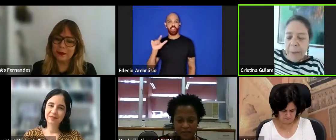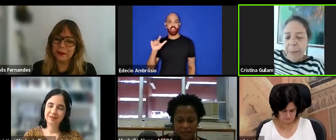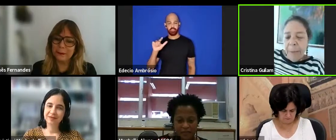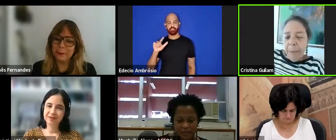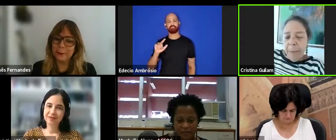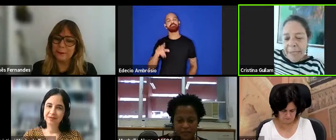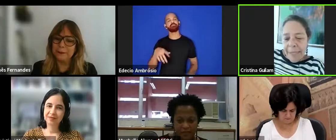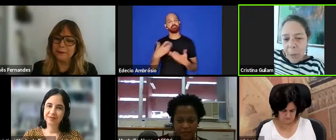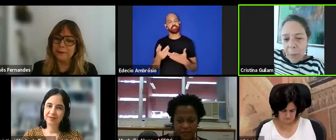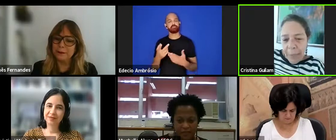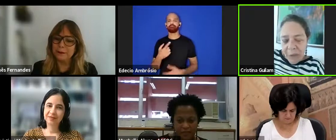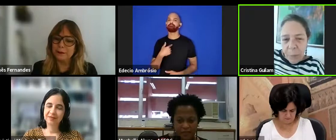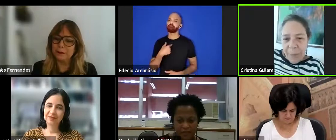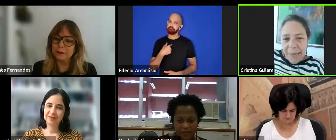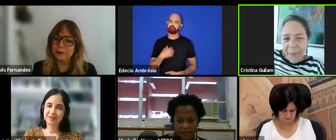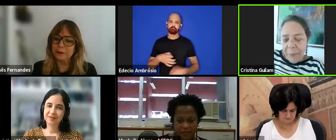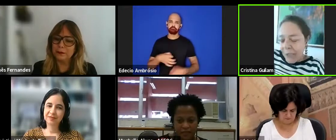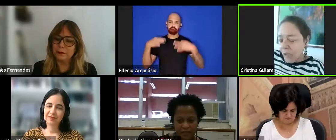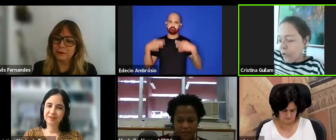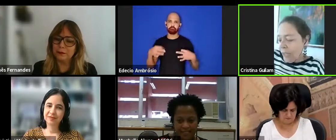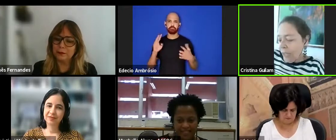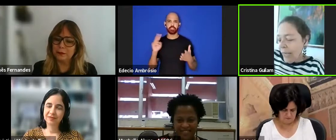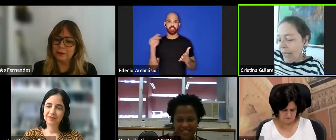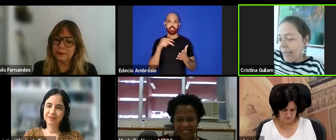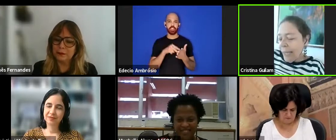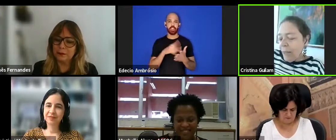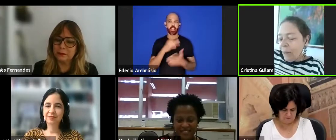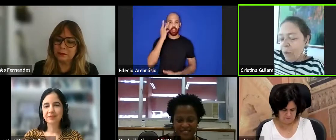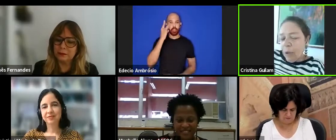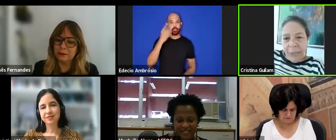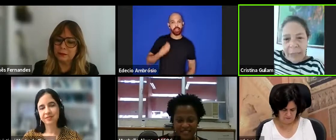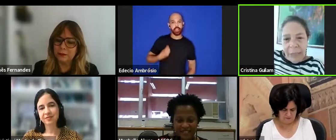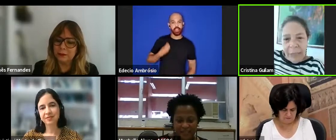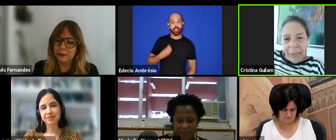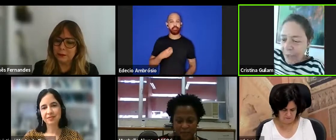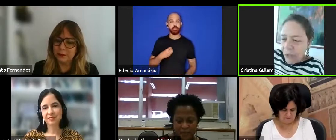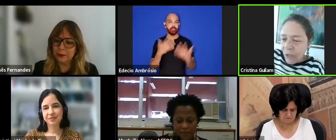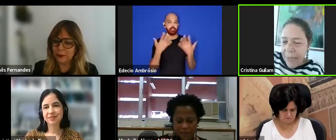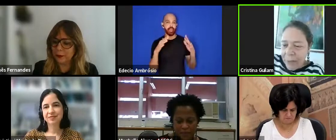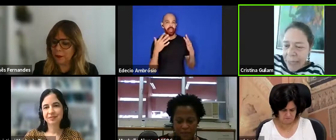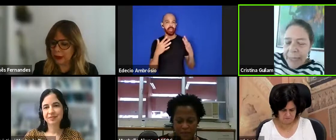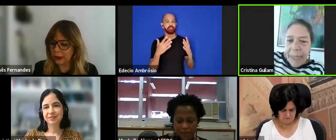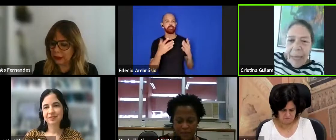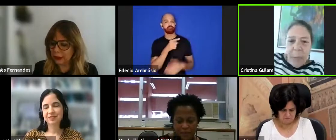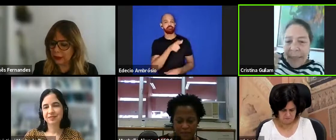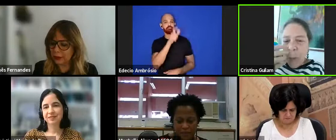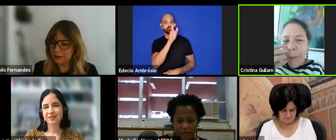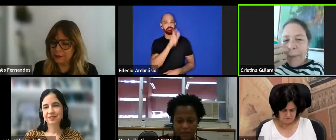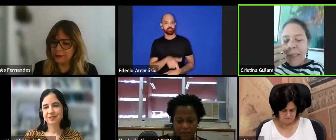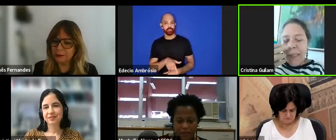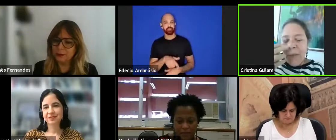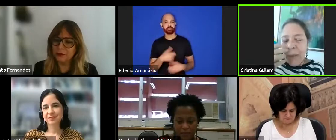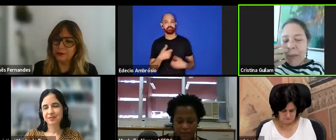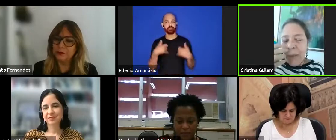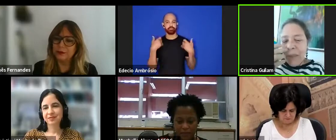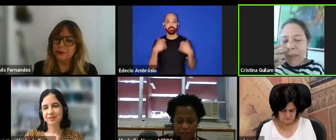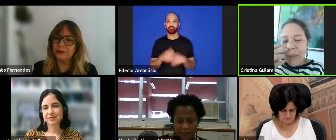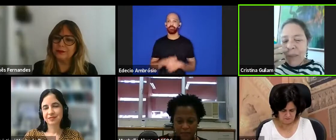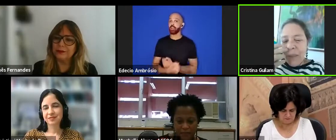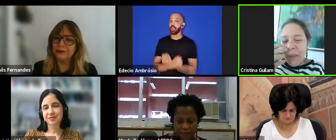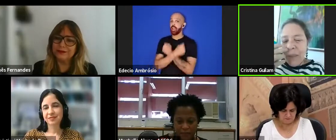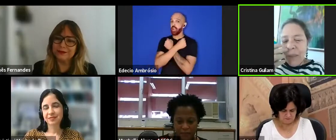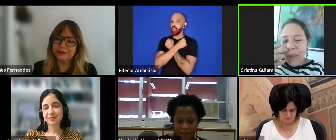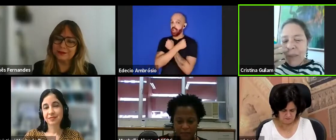de vir presencialmente para prestigiar o nosso querido homenageado. Quero mandar um abraço a